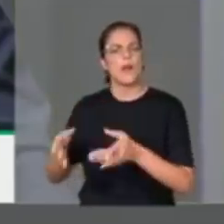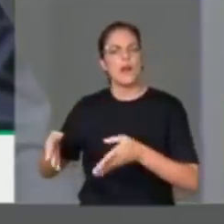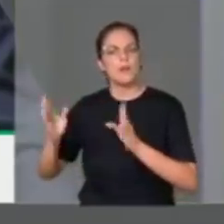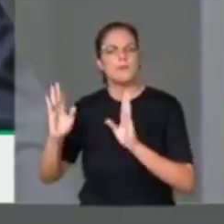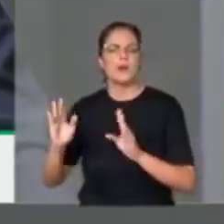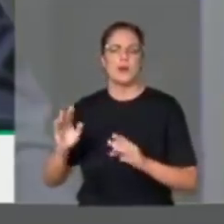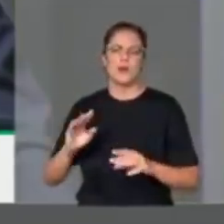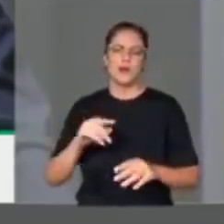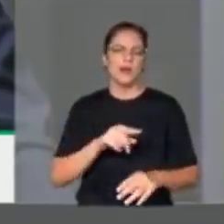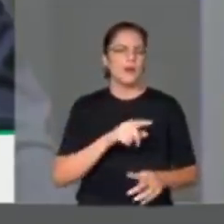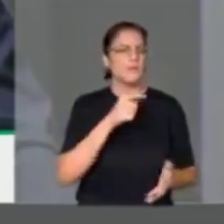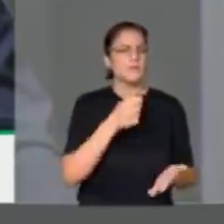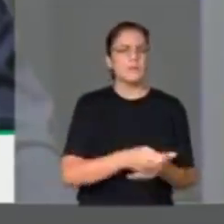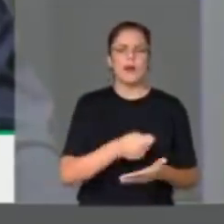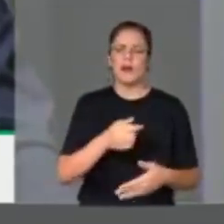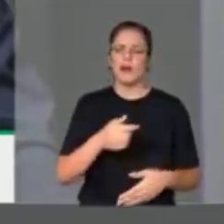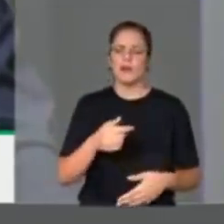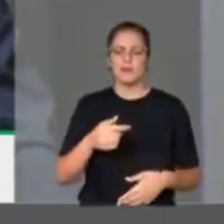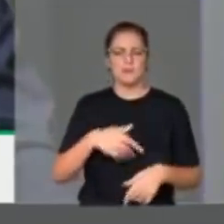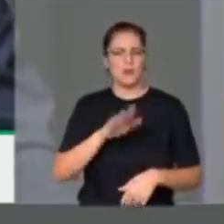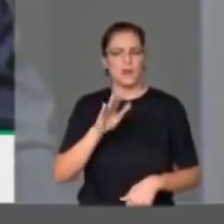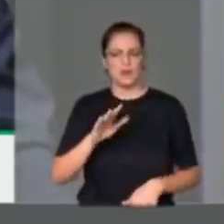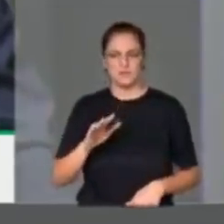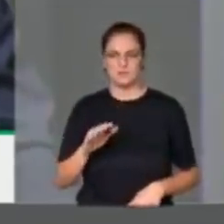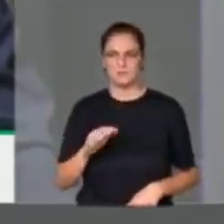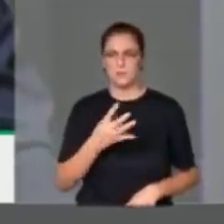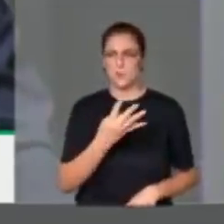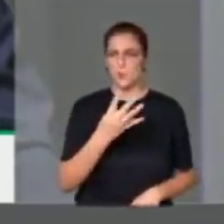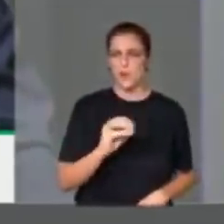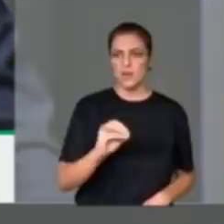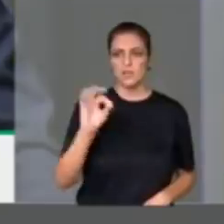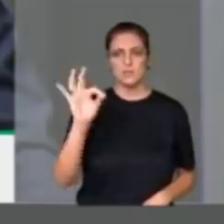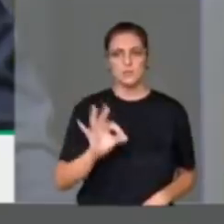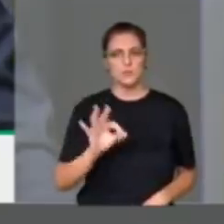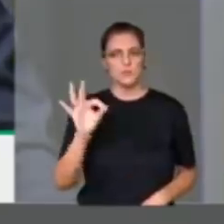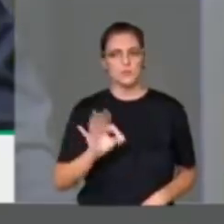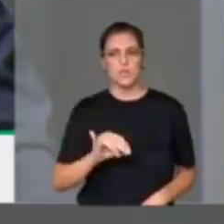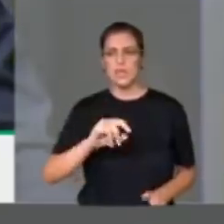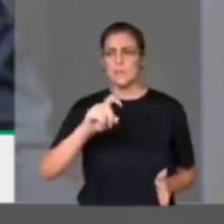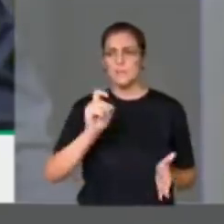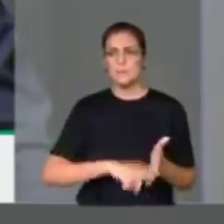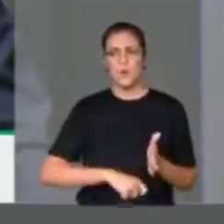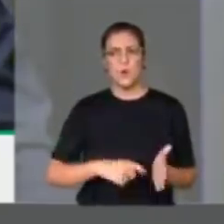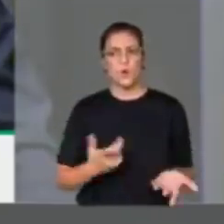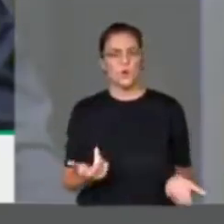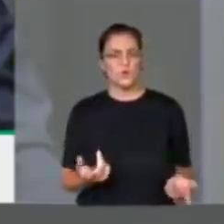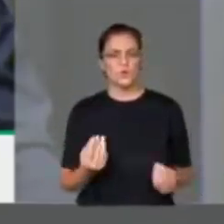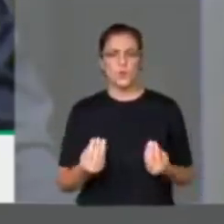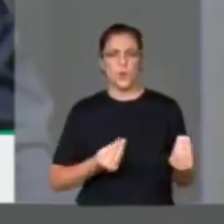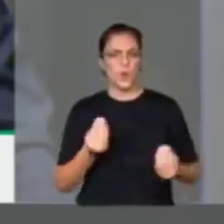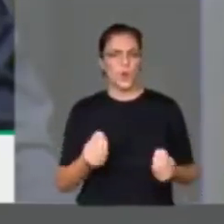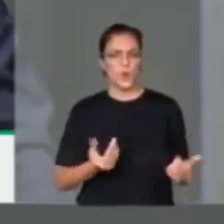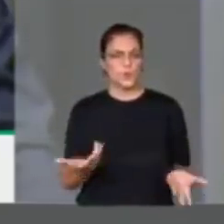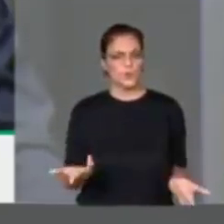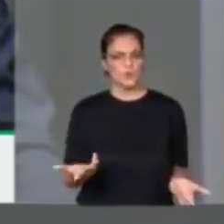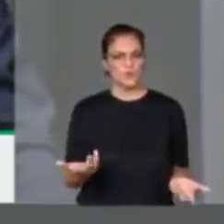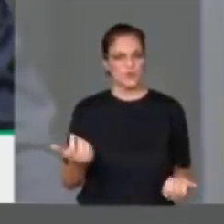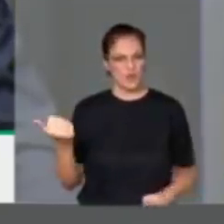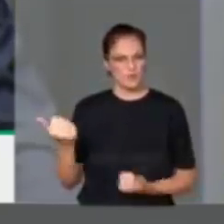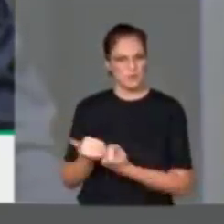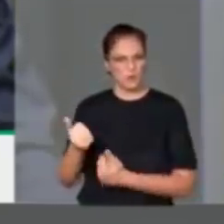gente onera, que a gente pesa e que paga 40% de carga tributária para financiar a elite